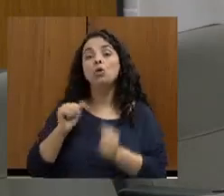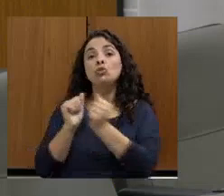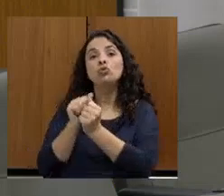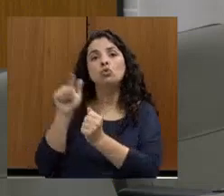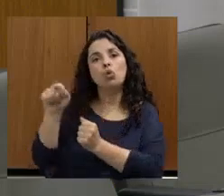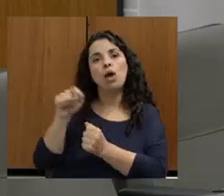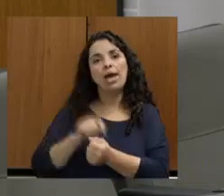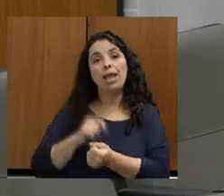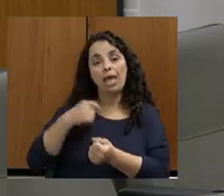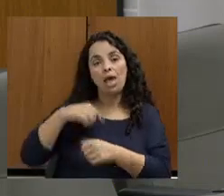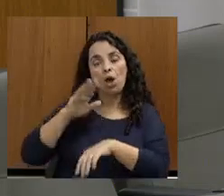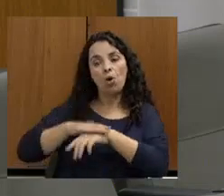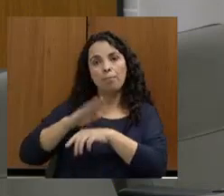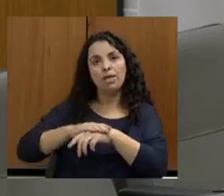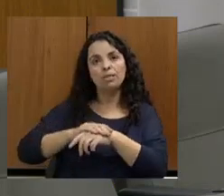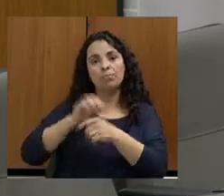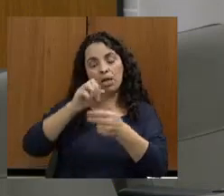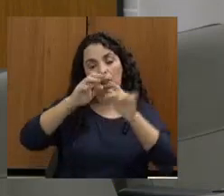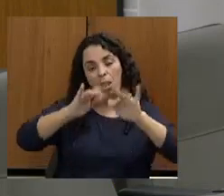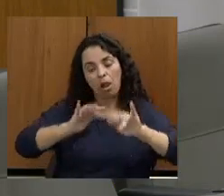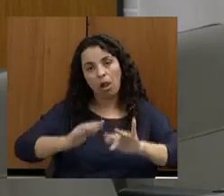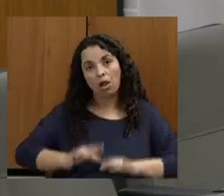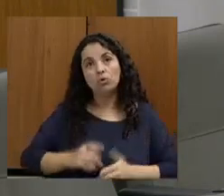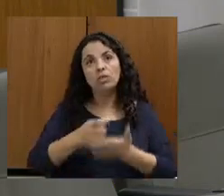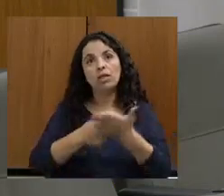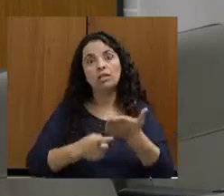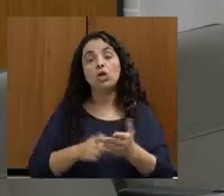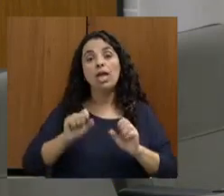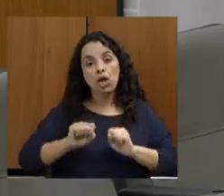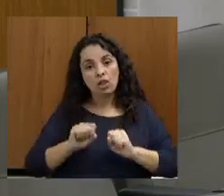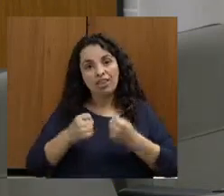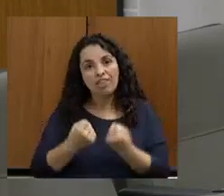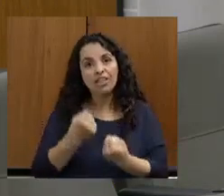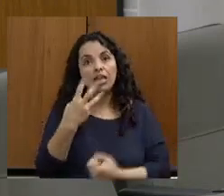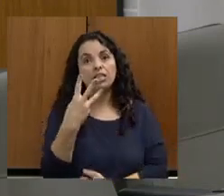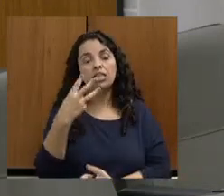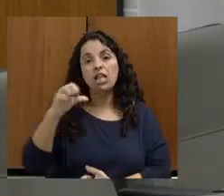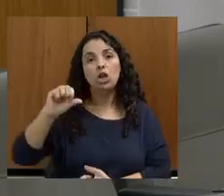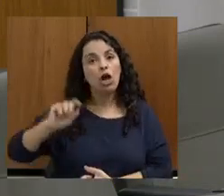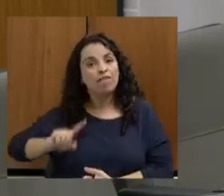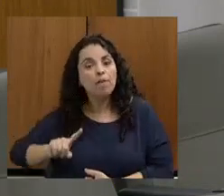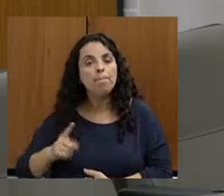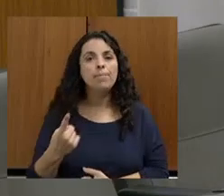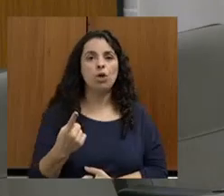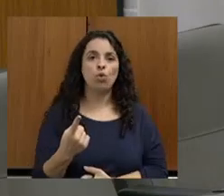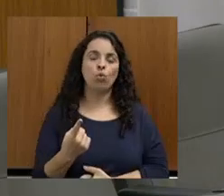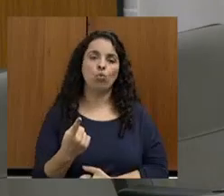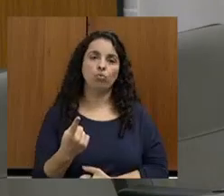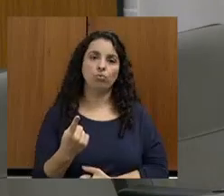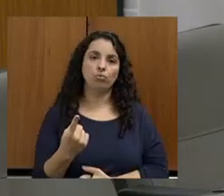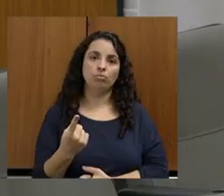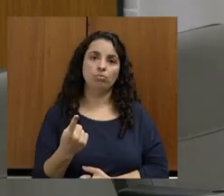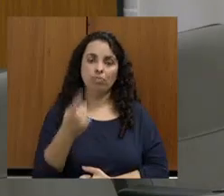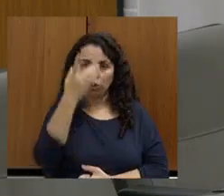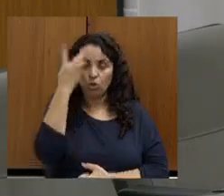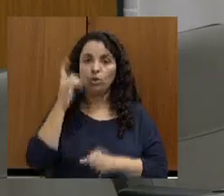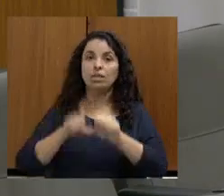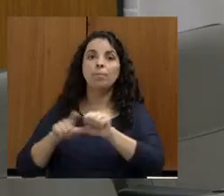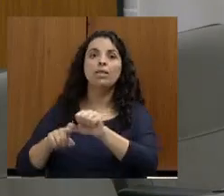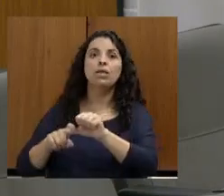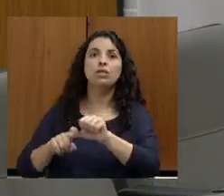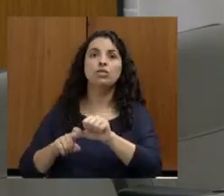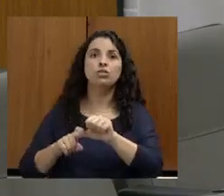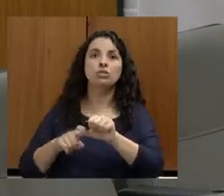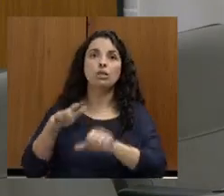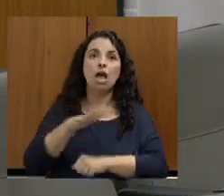mil, minha senhora, 39 mil dependentes de servidores públicos. Então, quando eu entro nessa casa, eu entro com